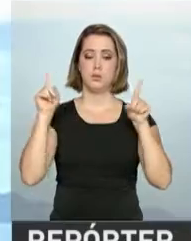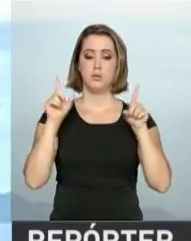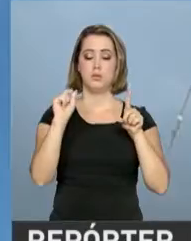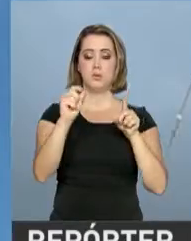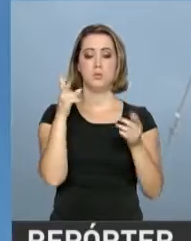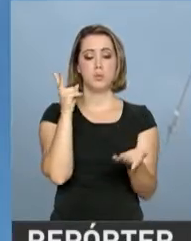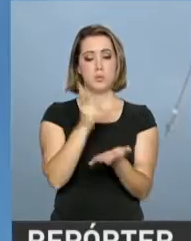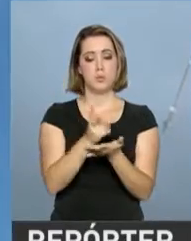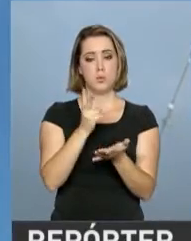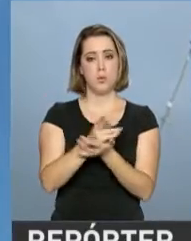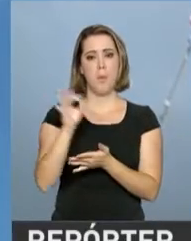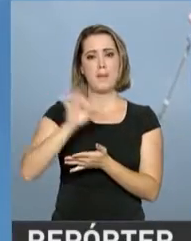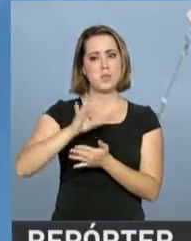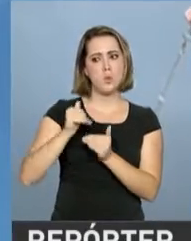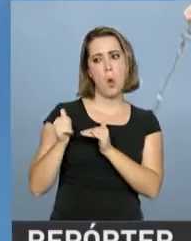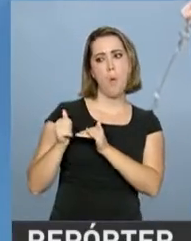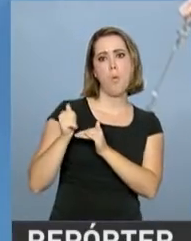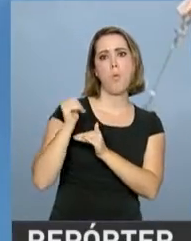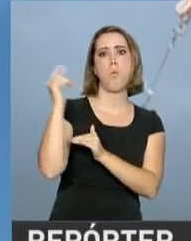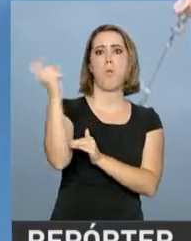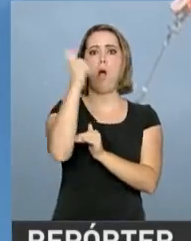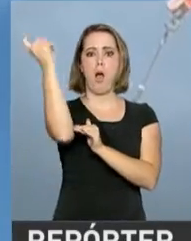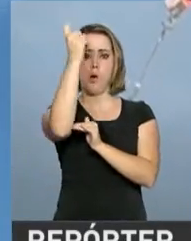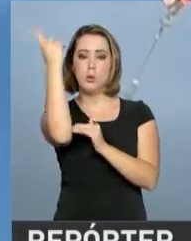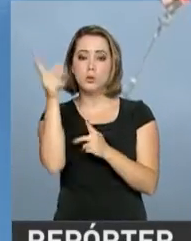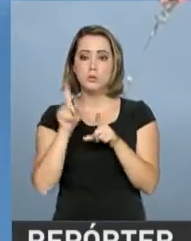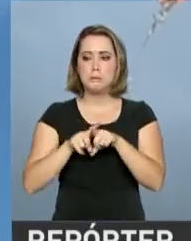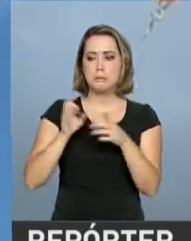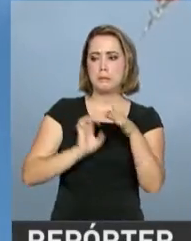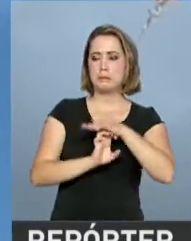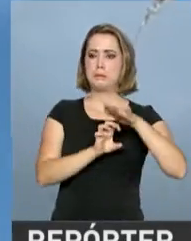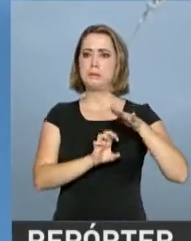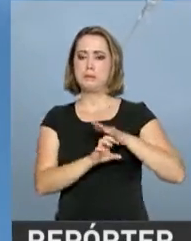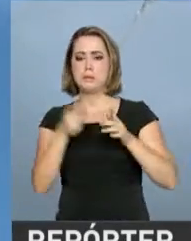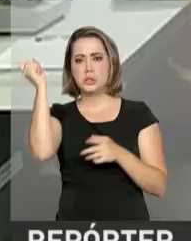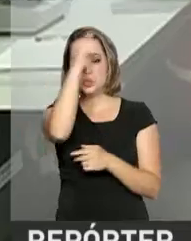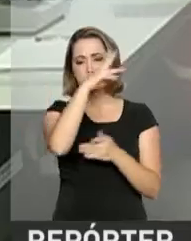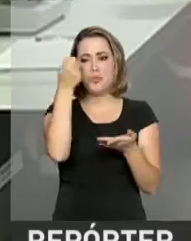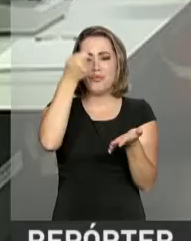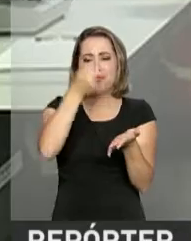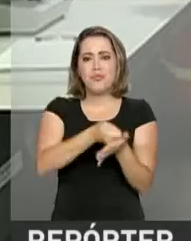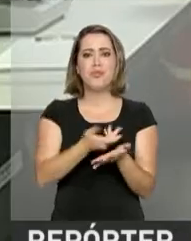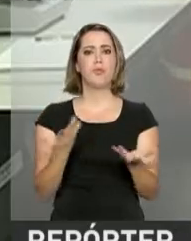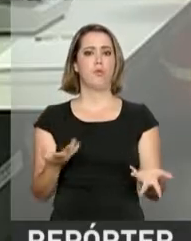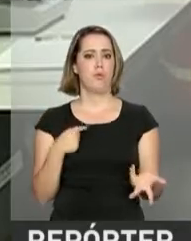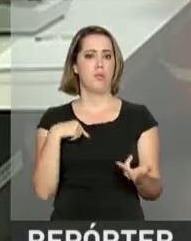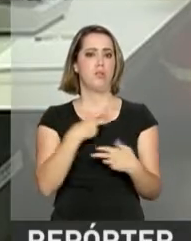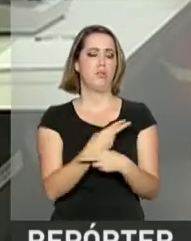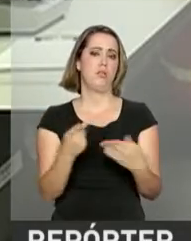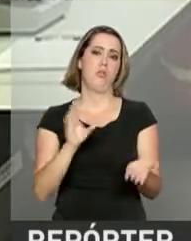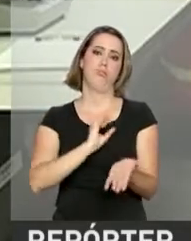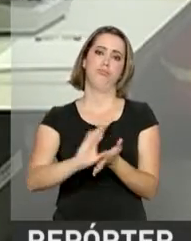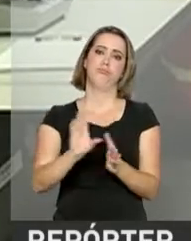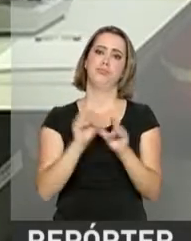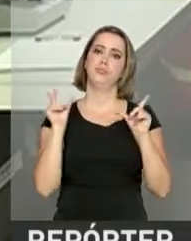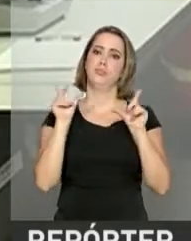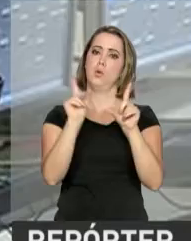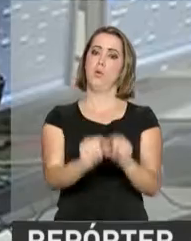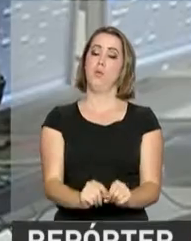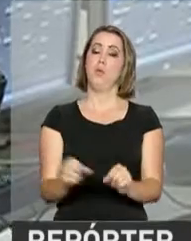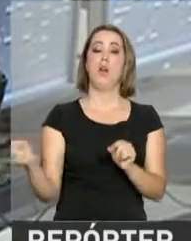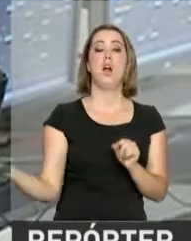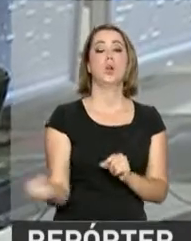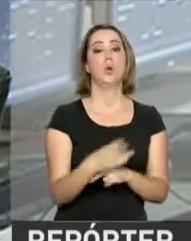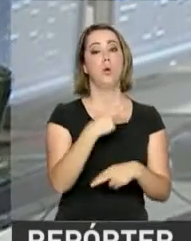percentual era muito elevado as empresas não conseguiam cumpri lo e com isso os investimentos caíram a